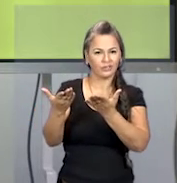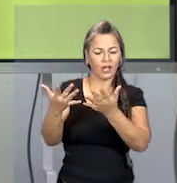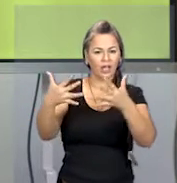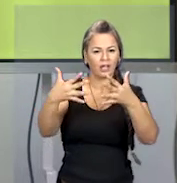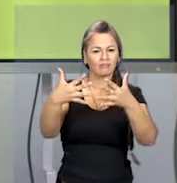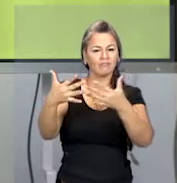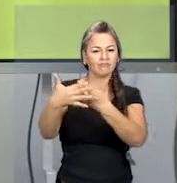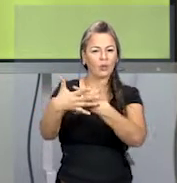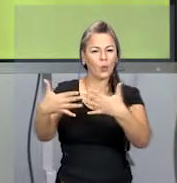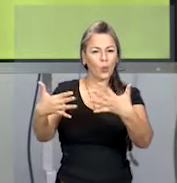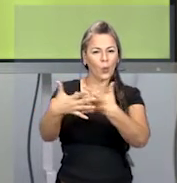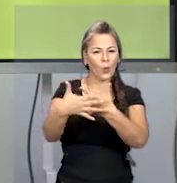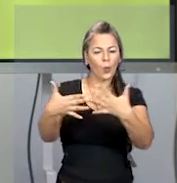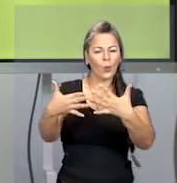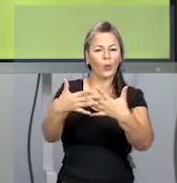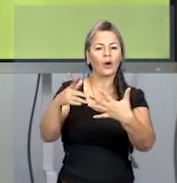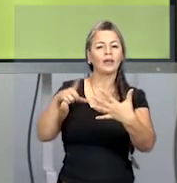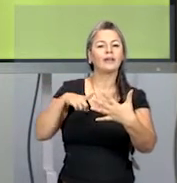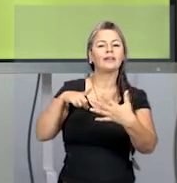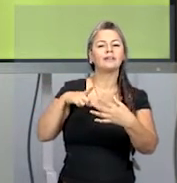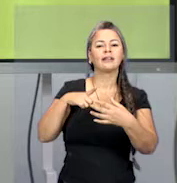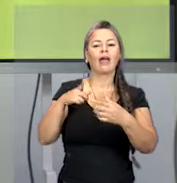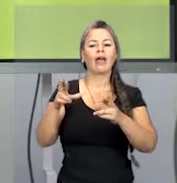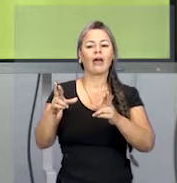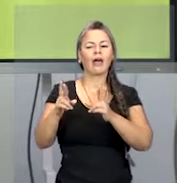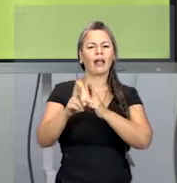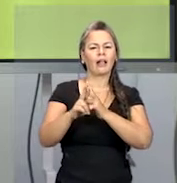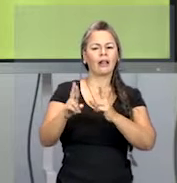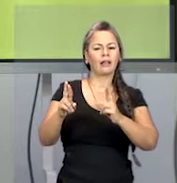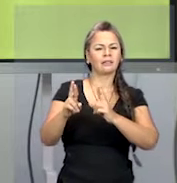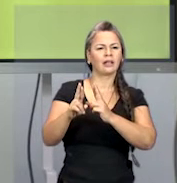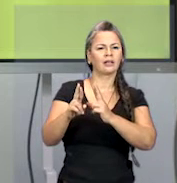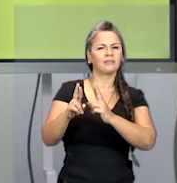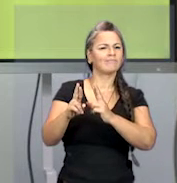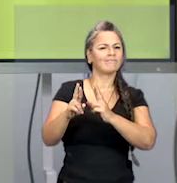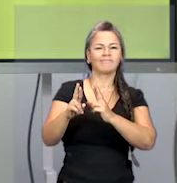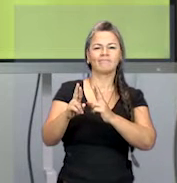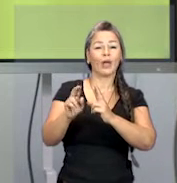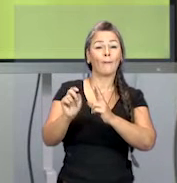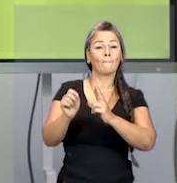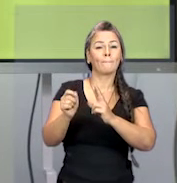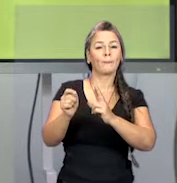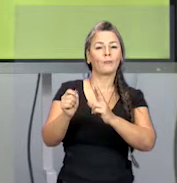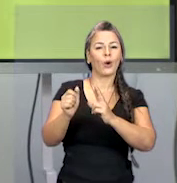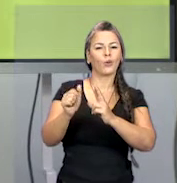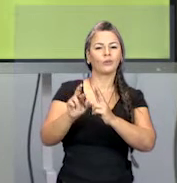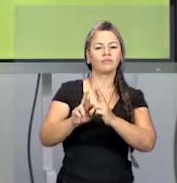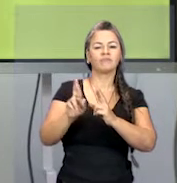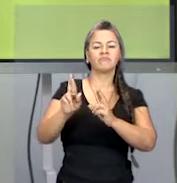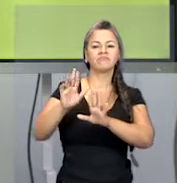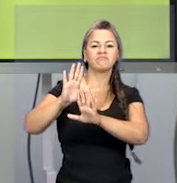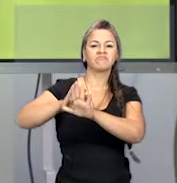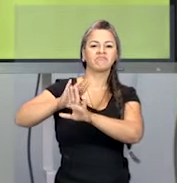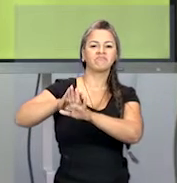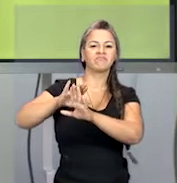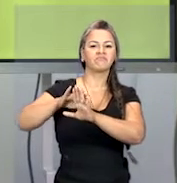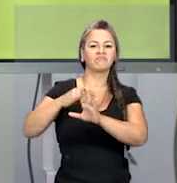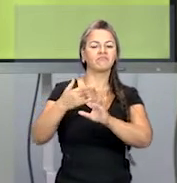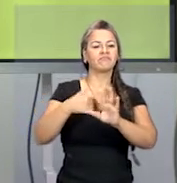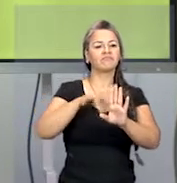uma relação mais individualista entre as pessoas. Mas, ao mesmo tempo, existe uma